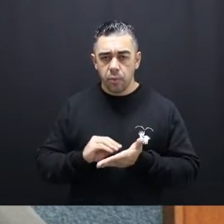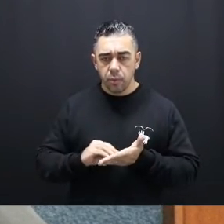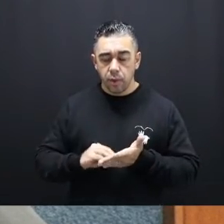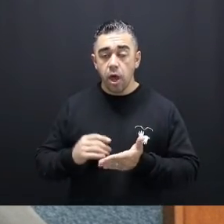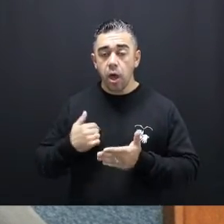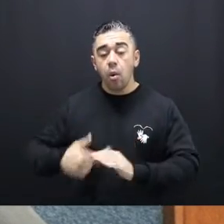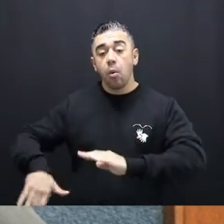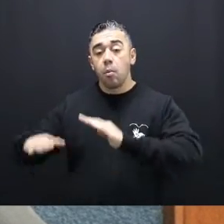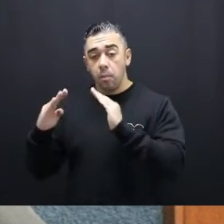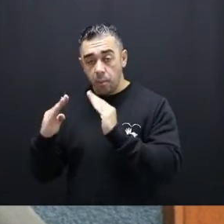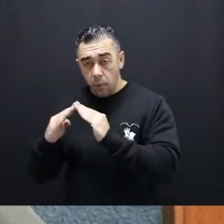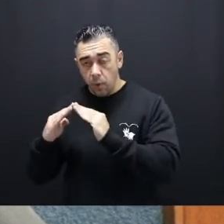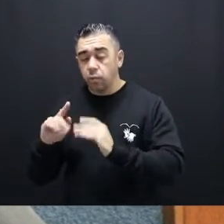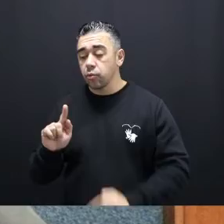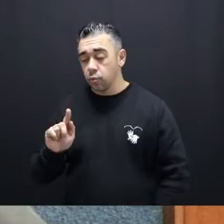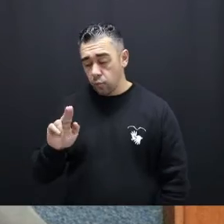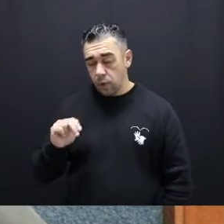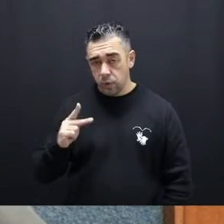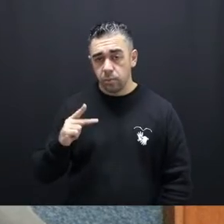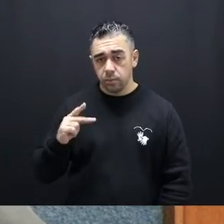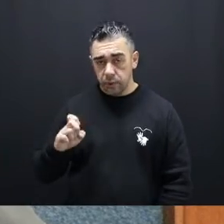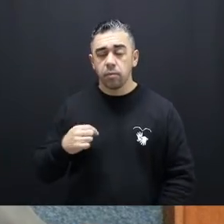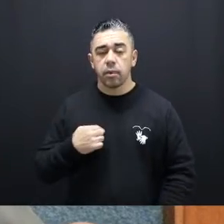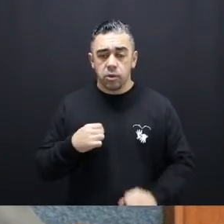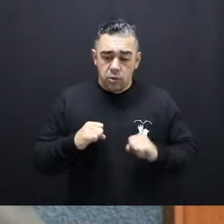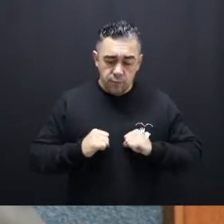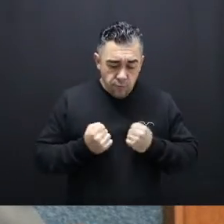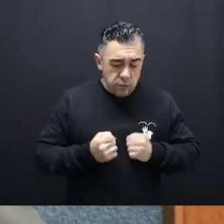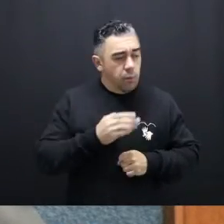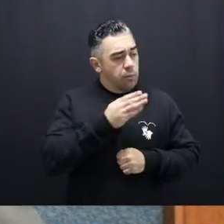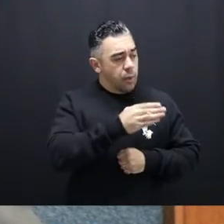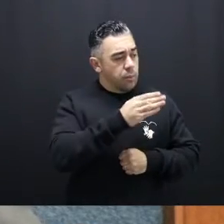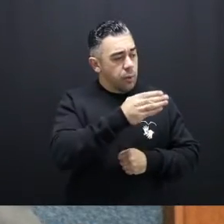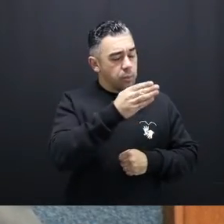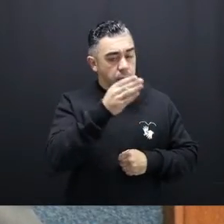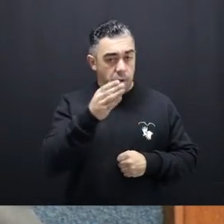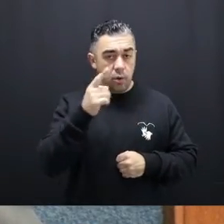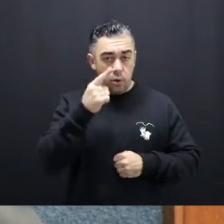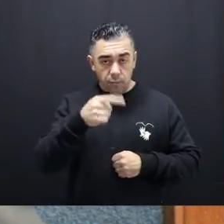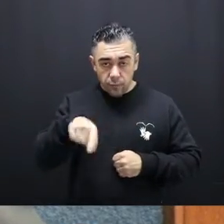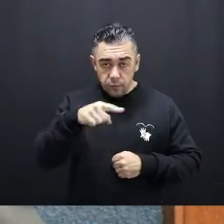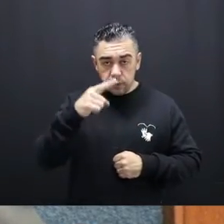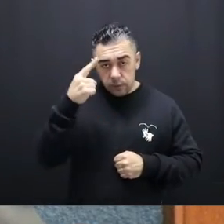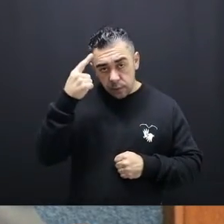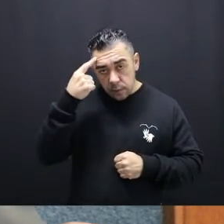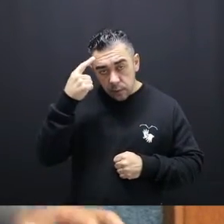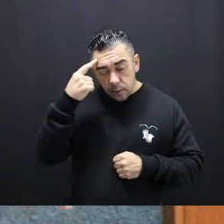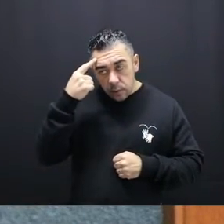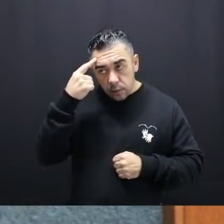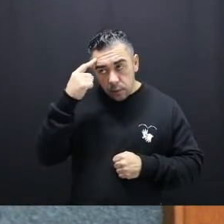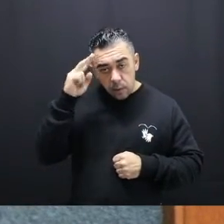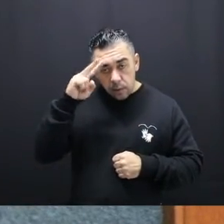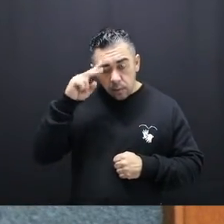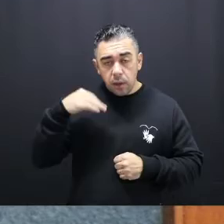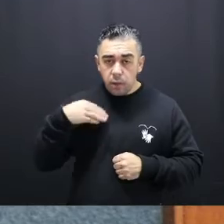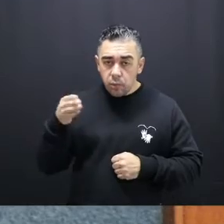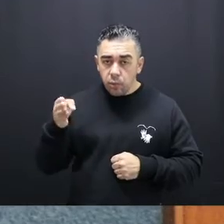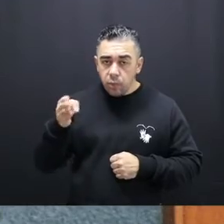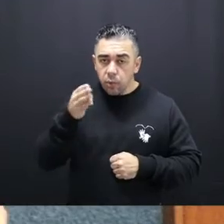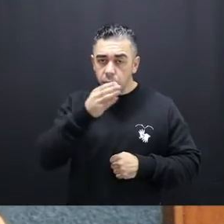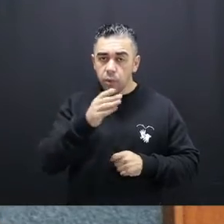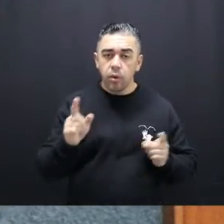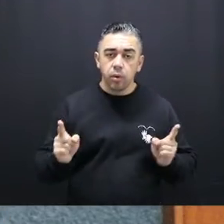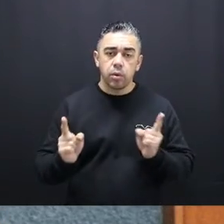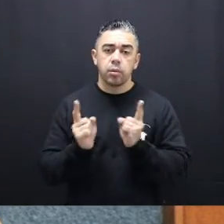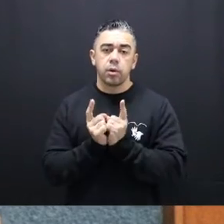mas eu tenho me dedicado bastante até em outra ocasião Se você deixar né memória ou citei aqui que iria abreviar